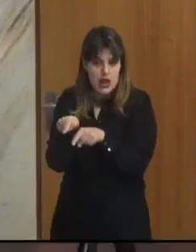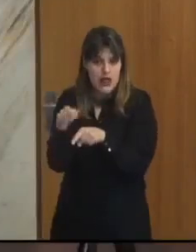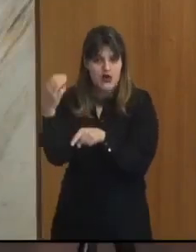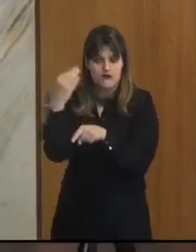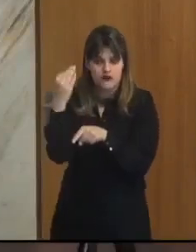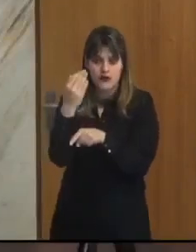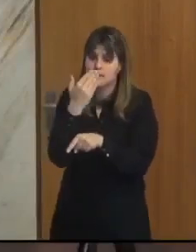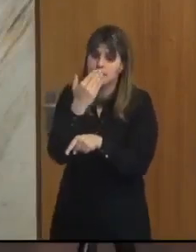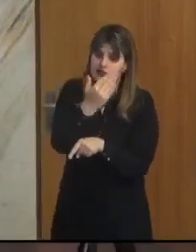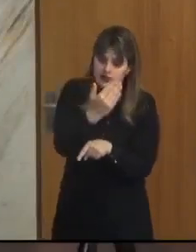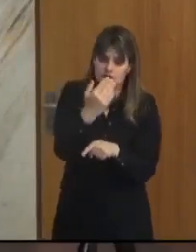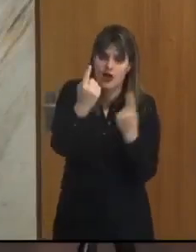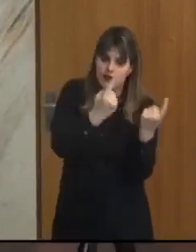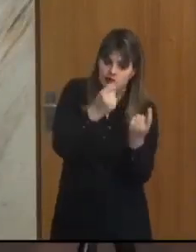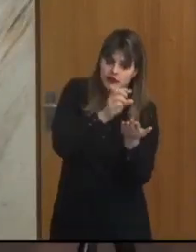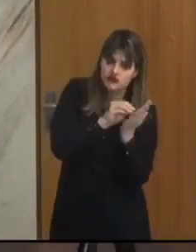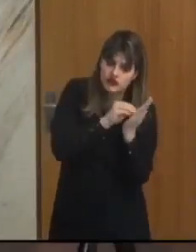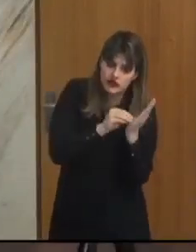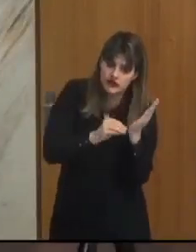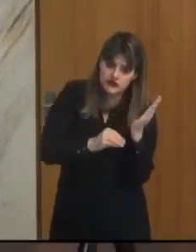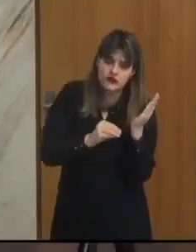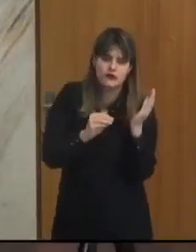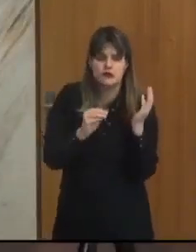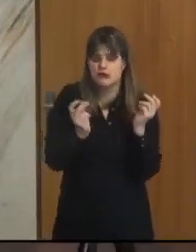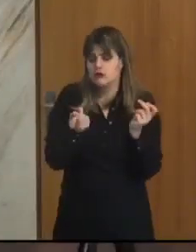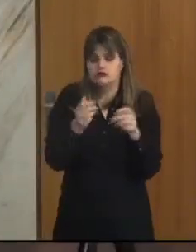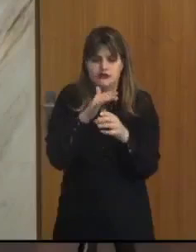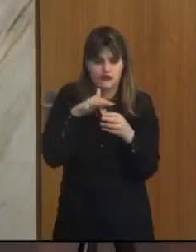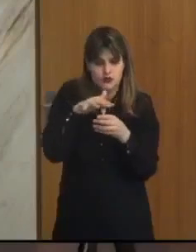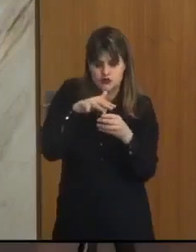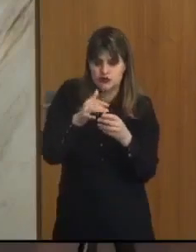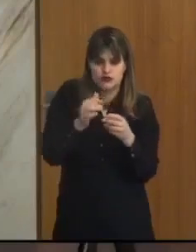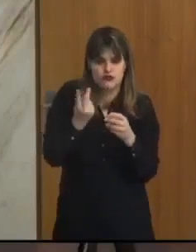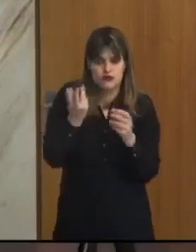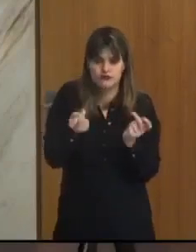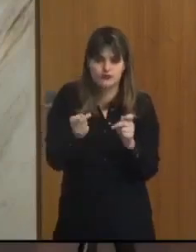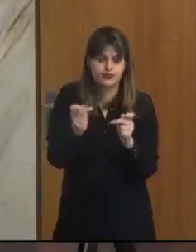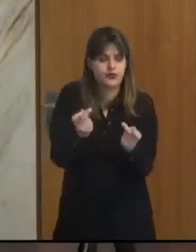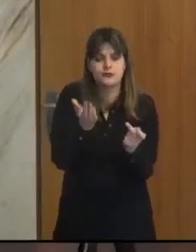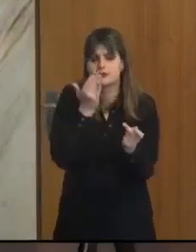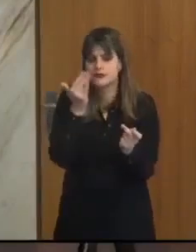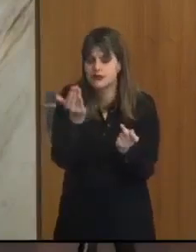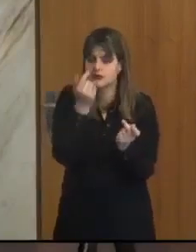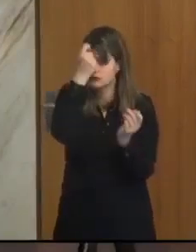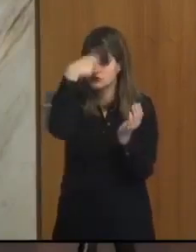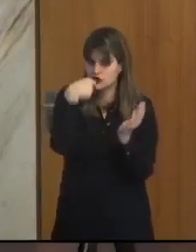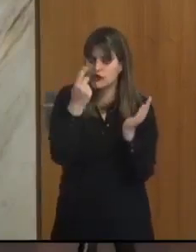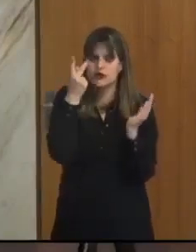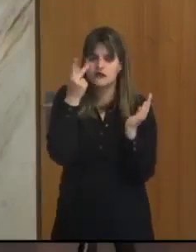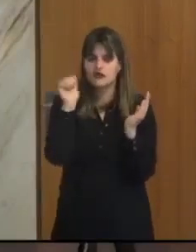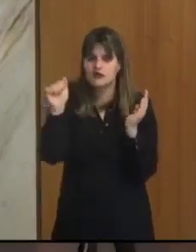pediu que escrevesse, depois de vicissitudes várias, que escrevesse a biografia de Martinho Arias e